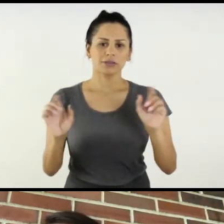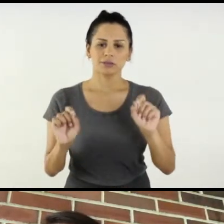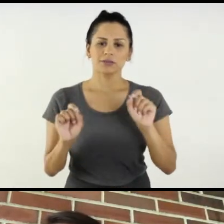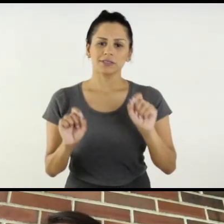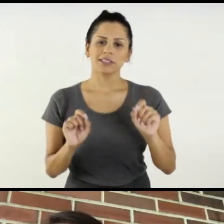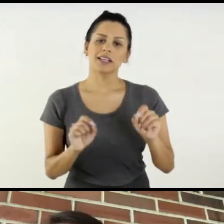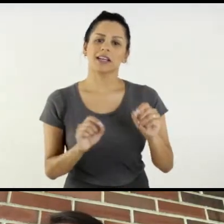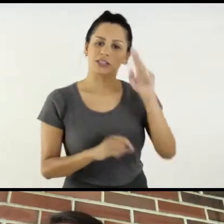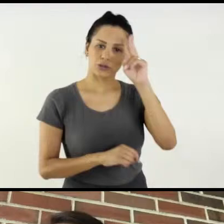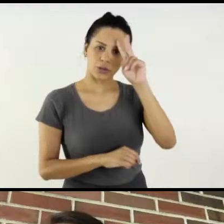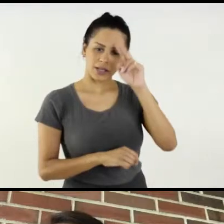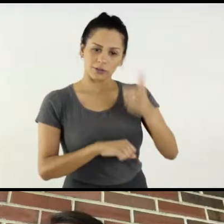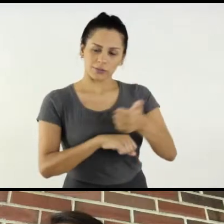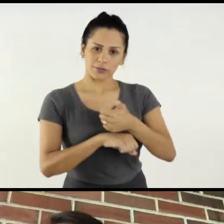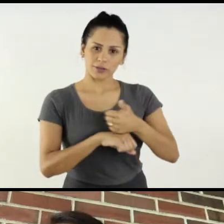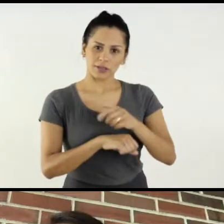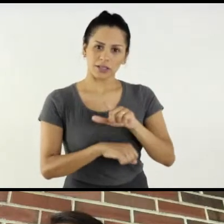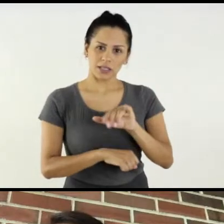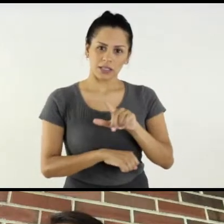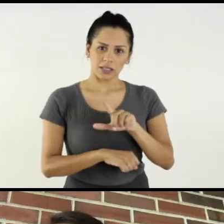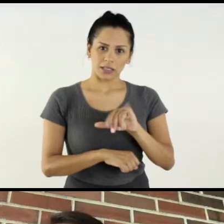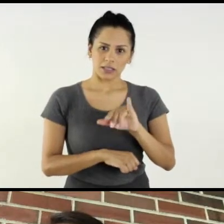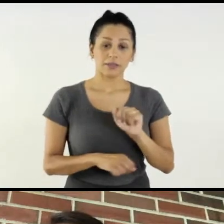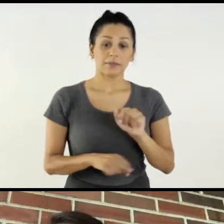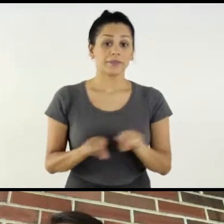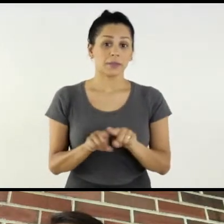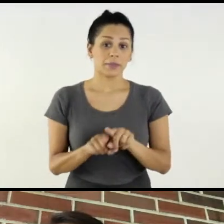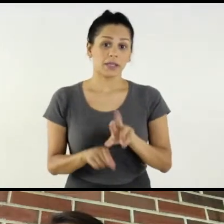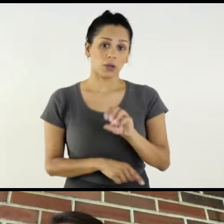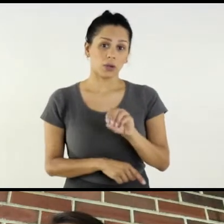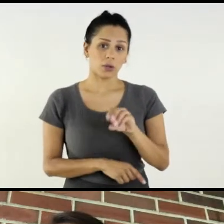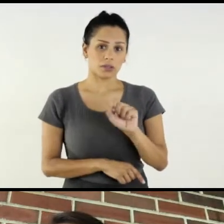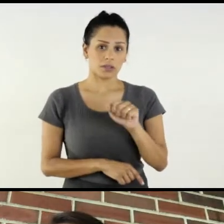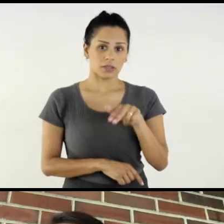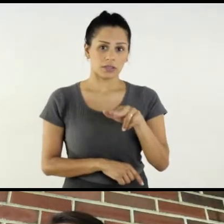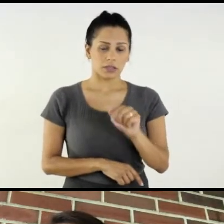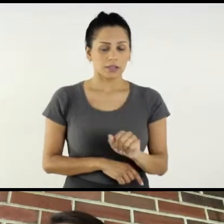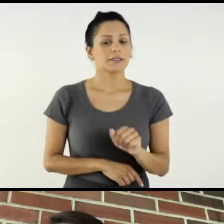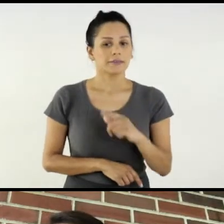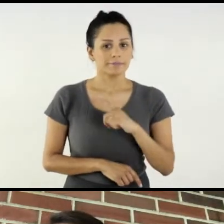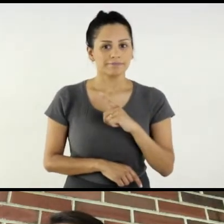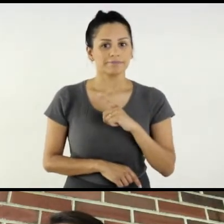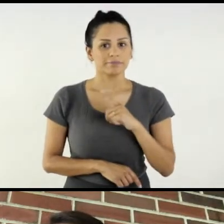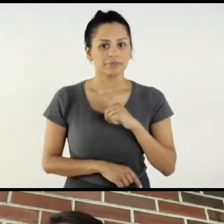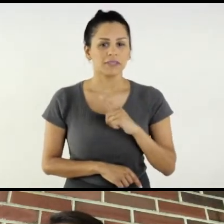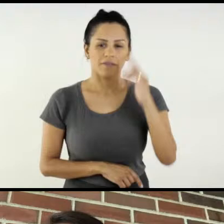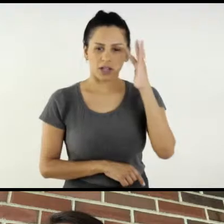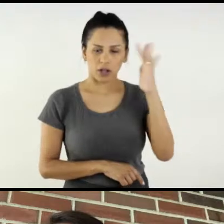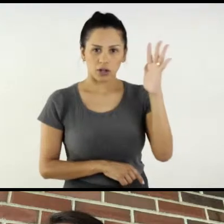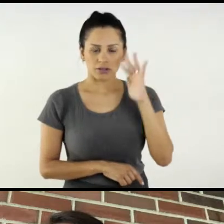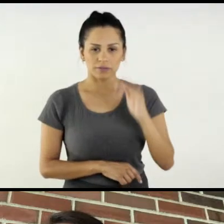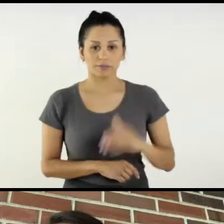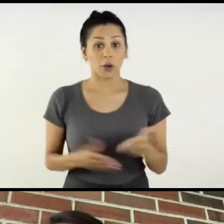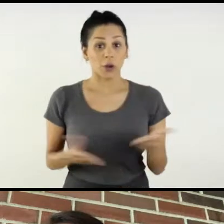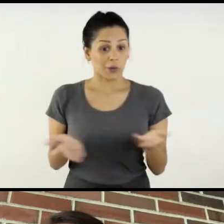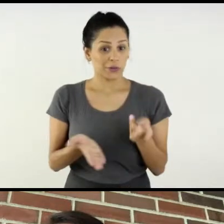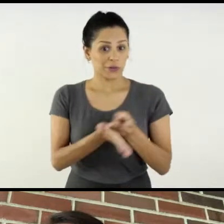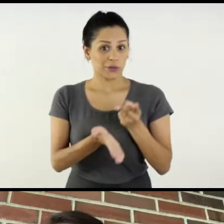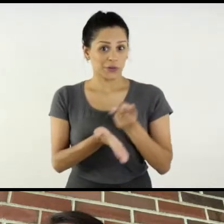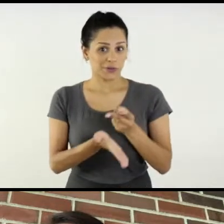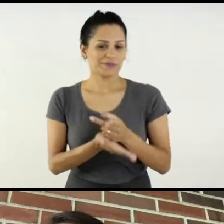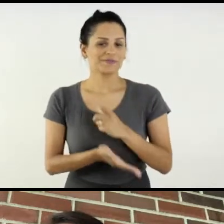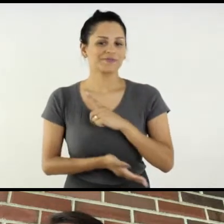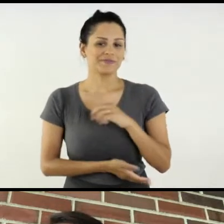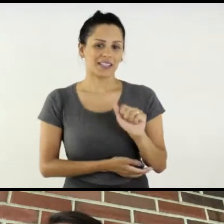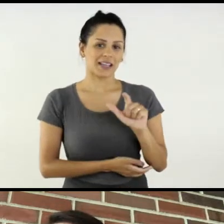Rosana Paulino e a filósofa Denise Ferreira da Silva. E o festival segue hoje às 5, depois dessa mesa, com Alfredo Jaar conversando com Tiago Nogueira,